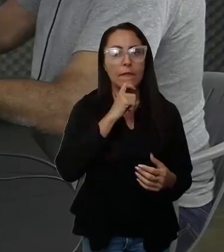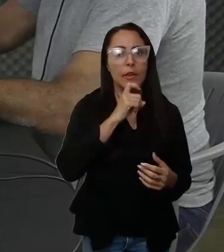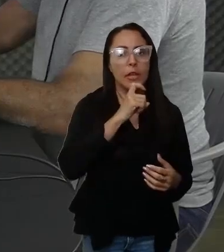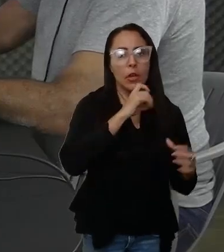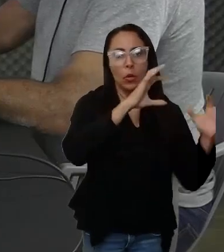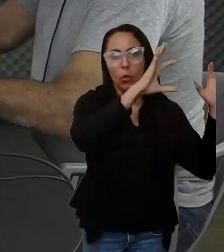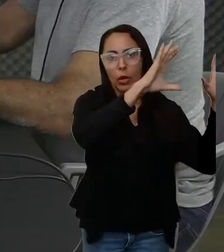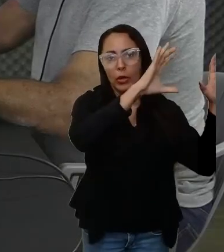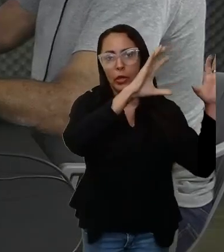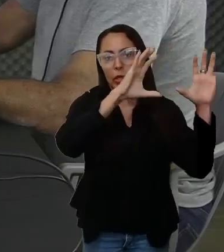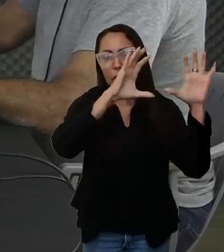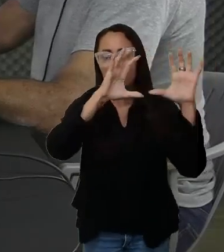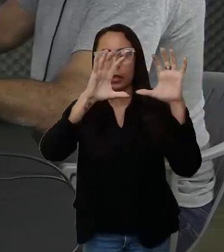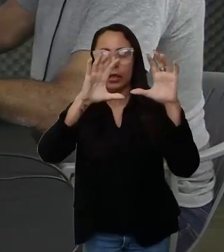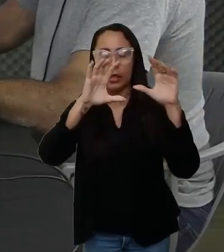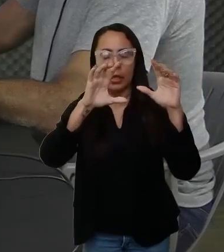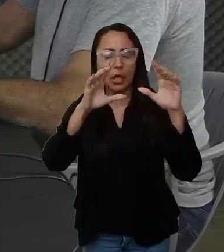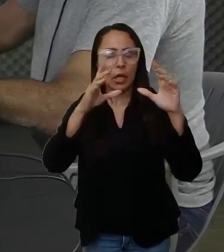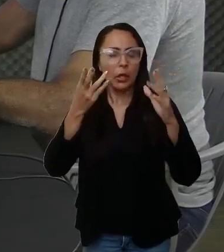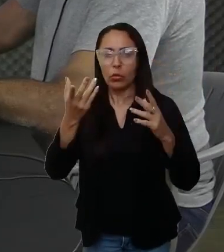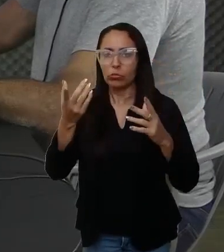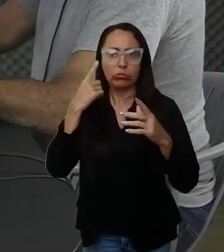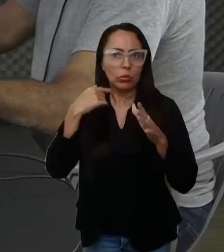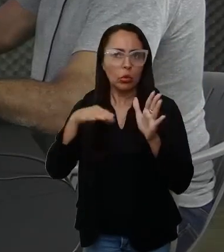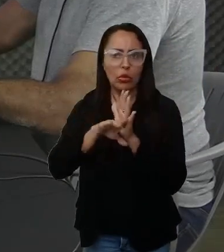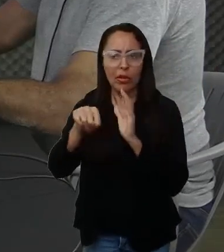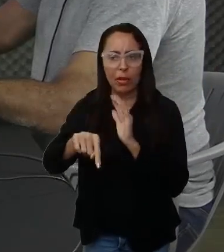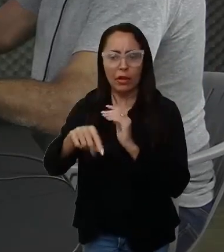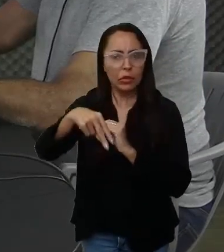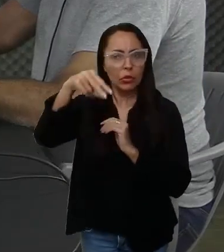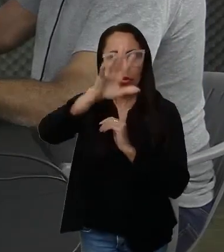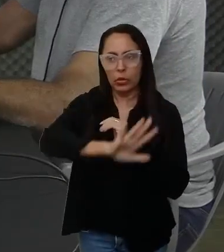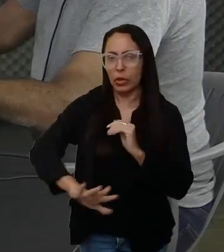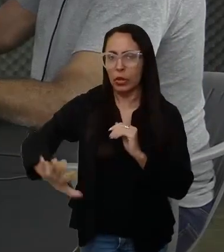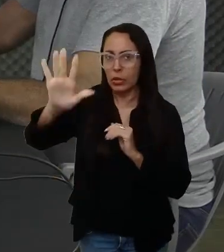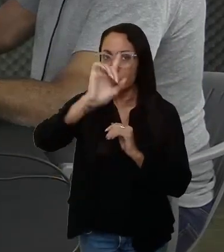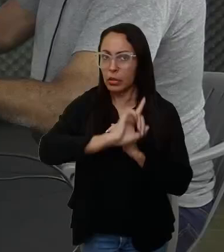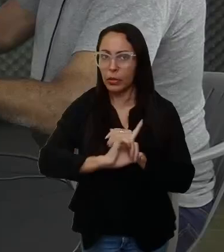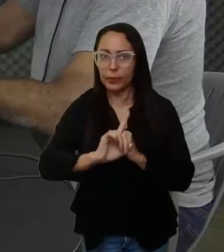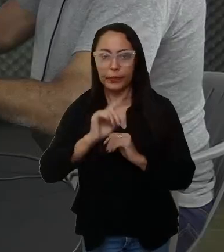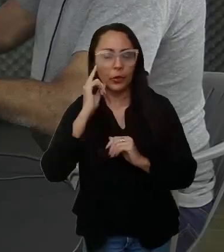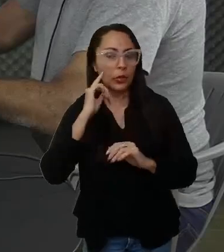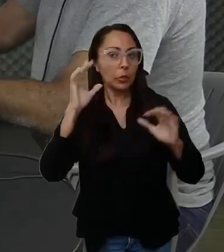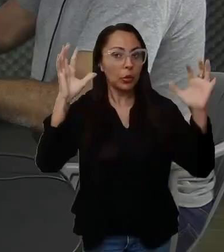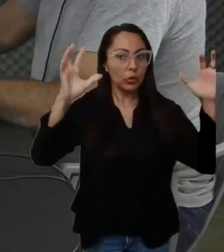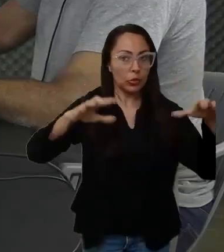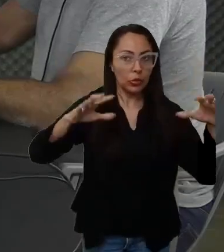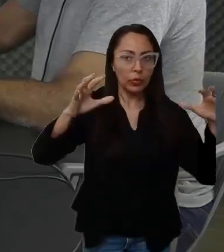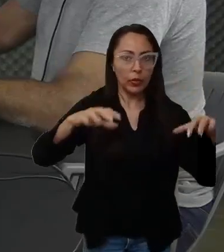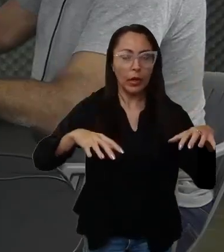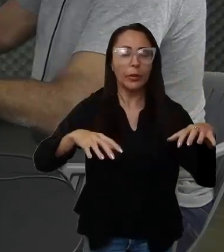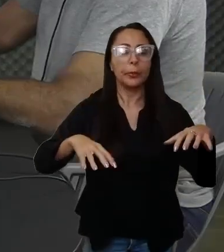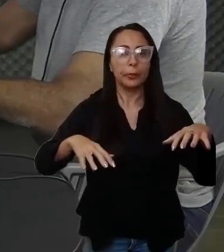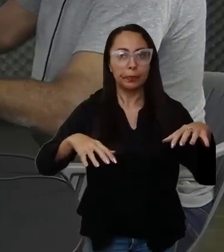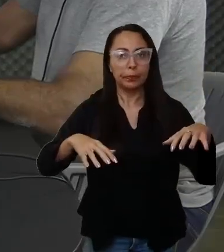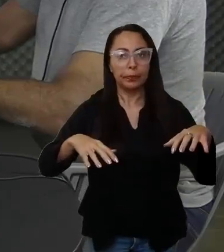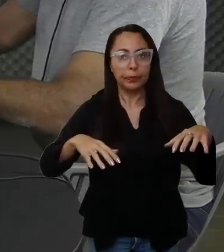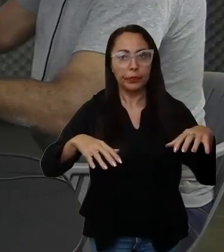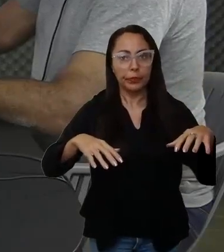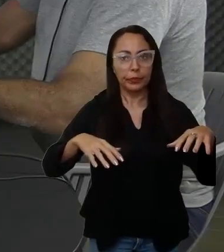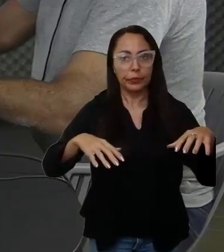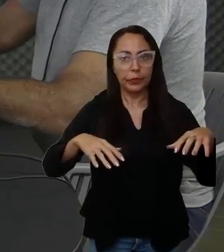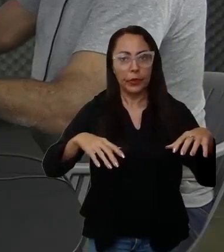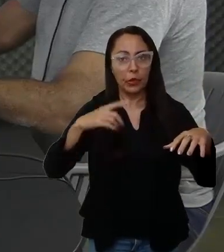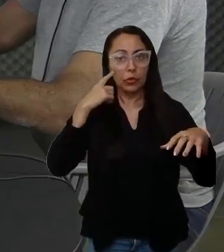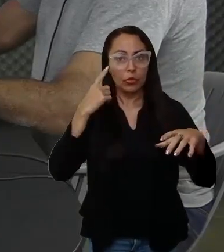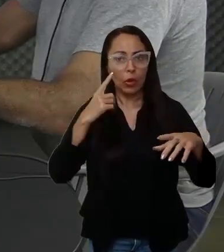até o Nordeste. Então as próprias chuvas são de maneiras diferentes. Nós temos umas chuvas mais... Por mais que sejam